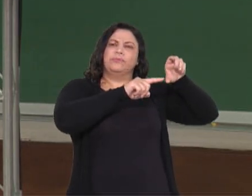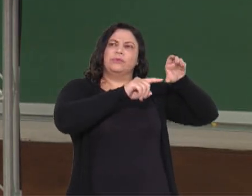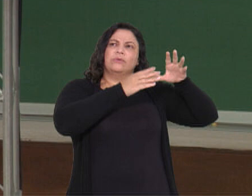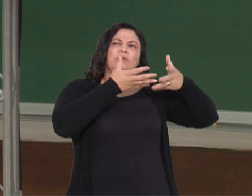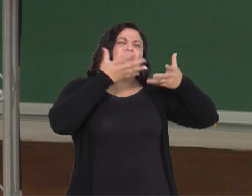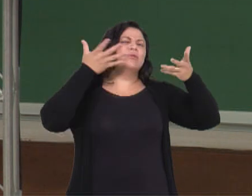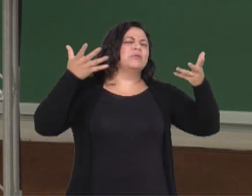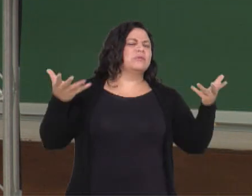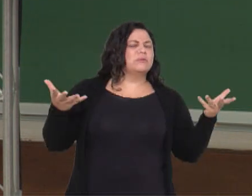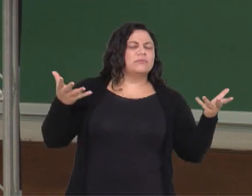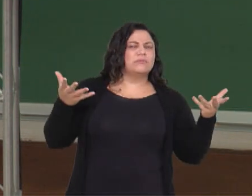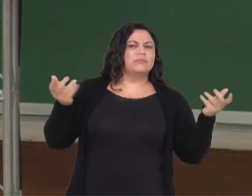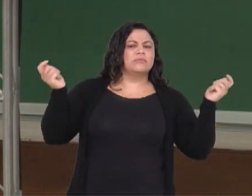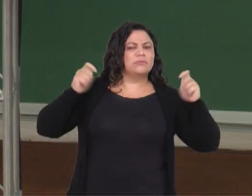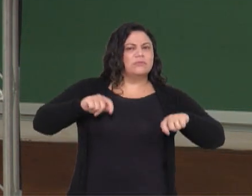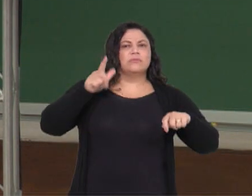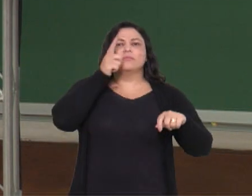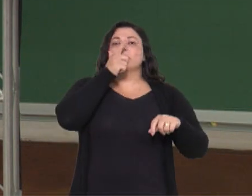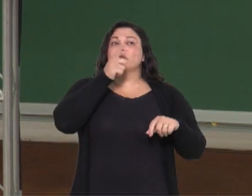novamente essa circunferência.